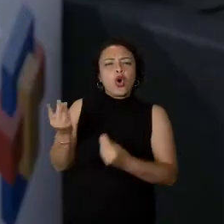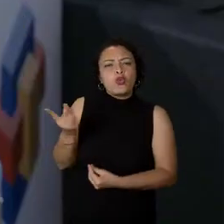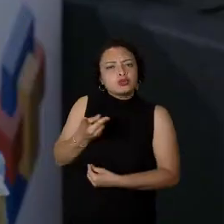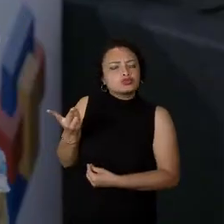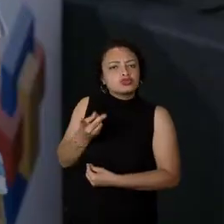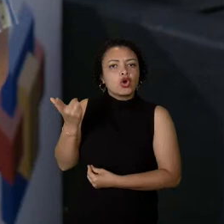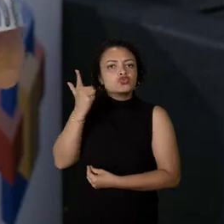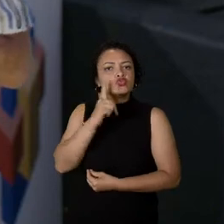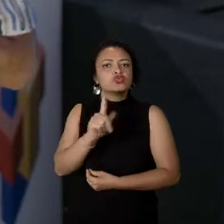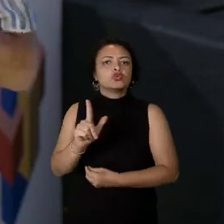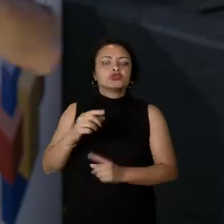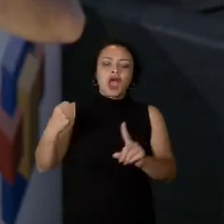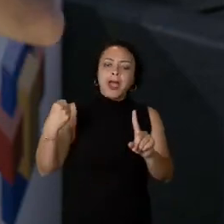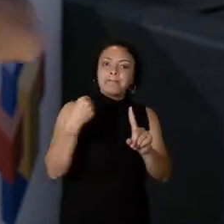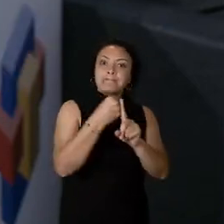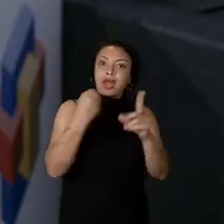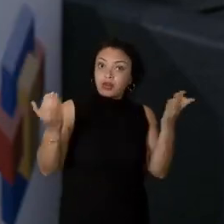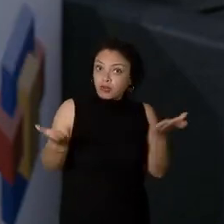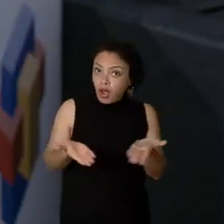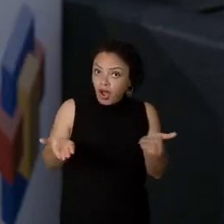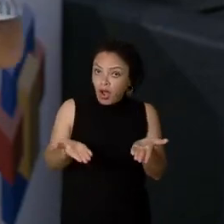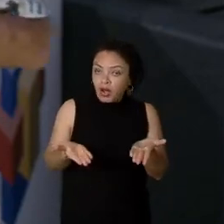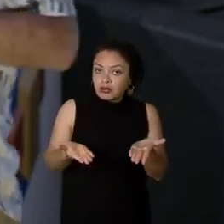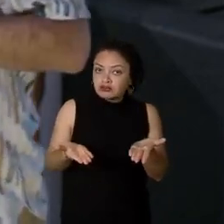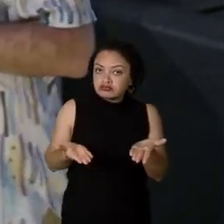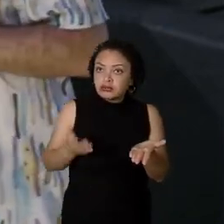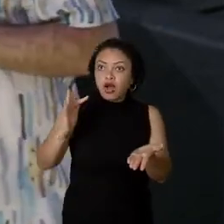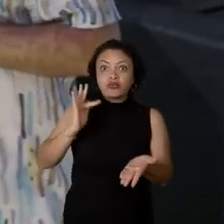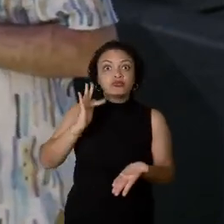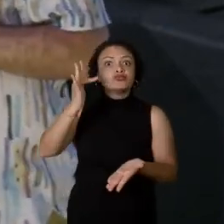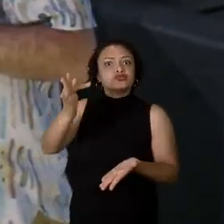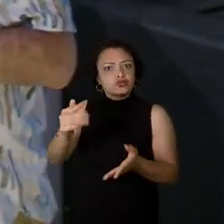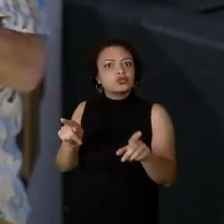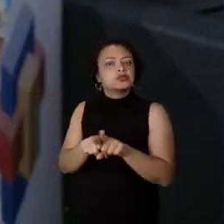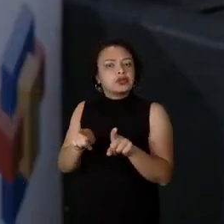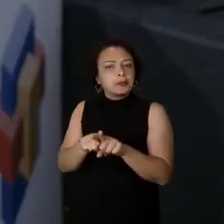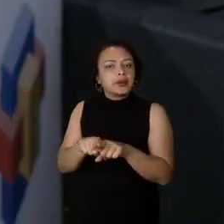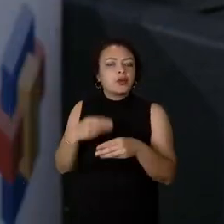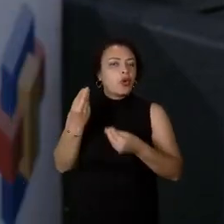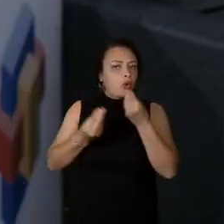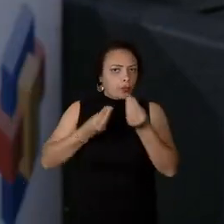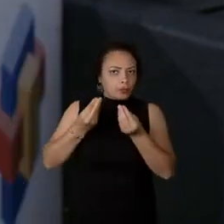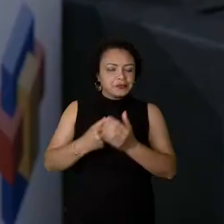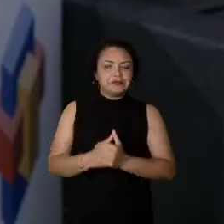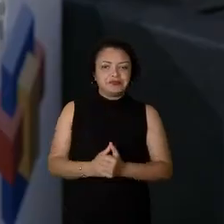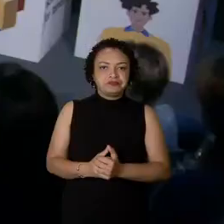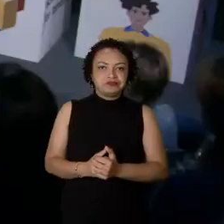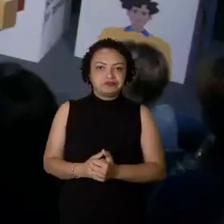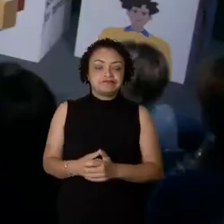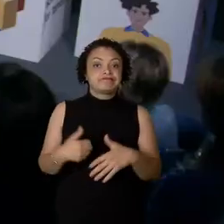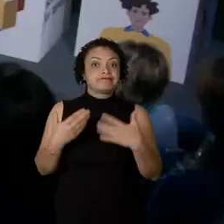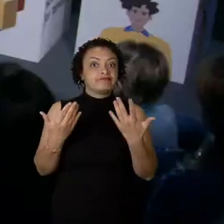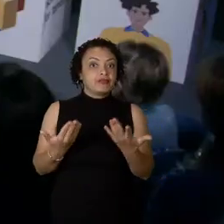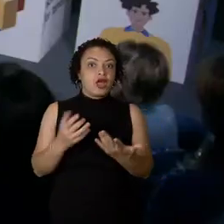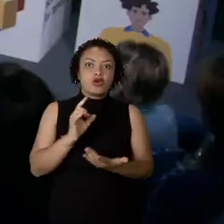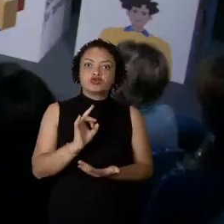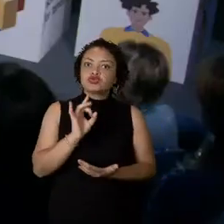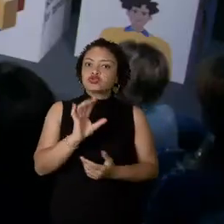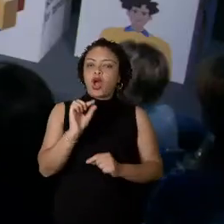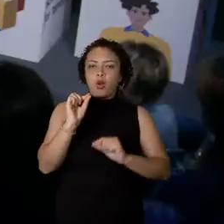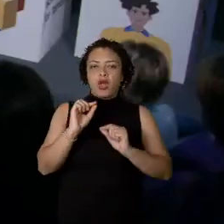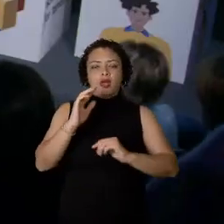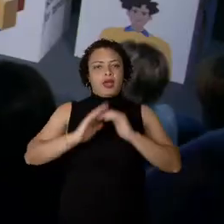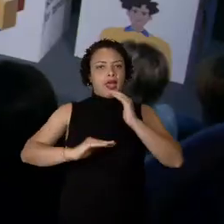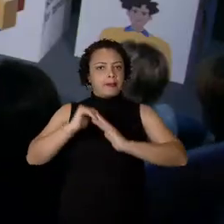criando impacto agora? Como continuarão a criar no futuro? Não é apenas uma questão de criar equipamentos